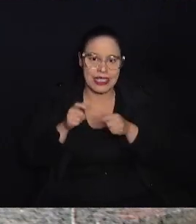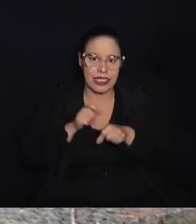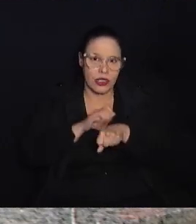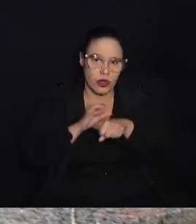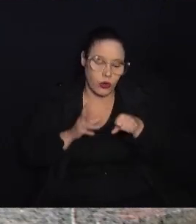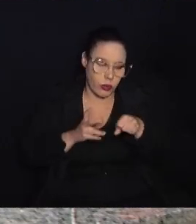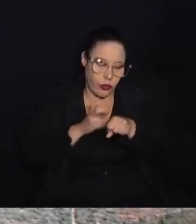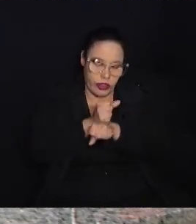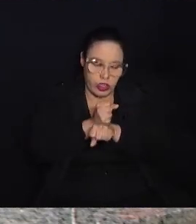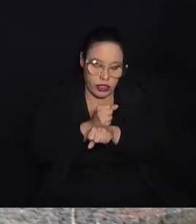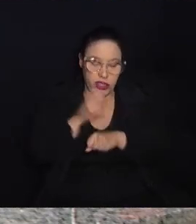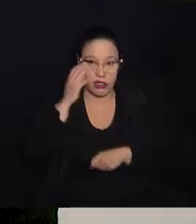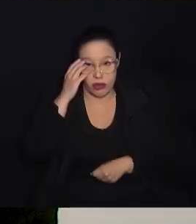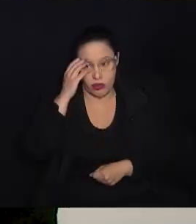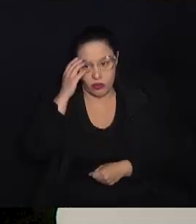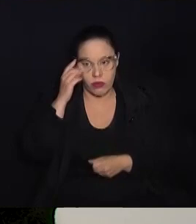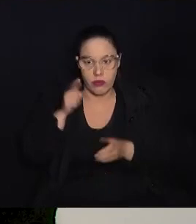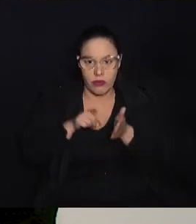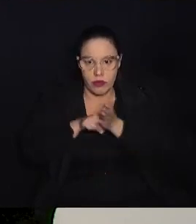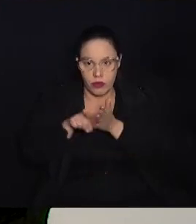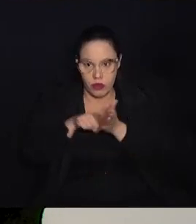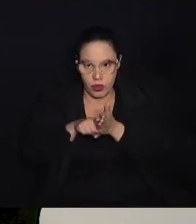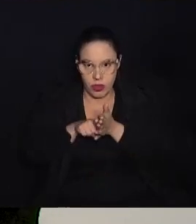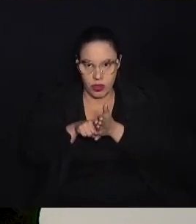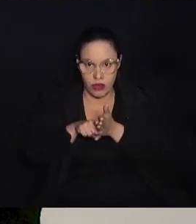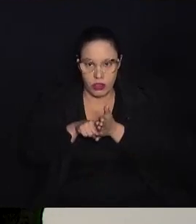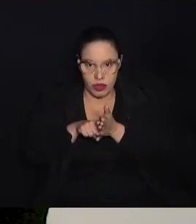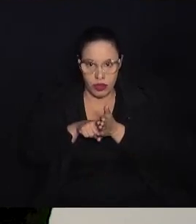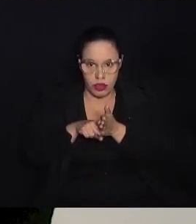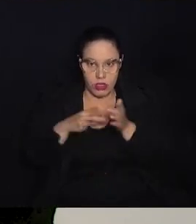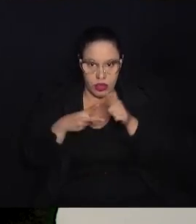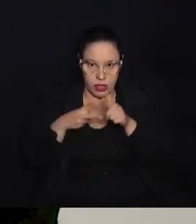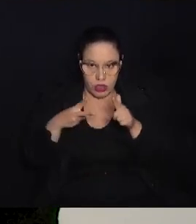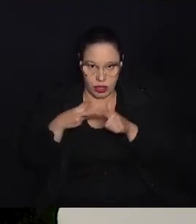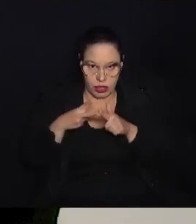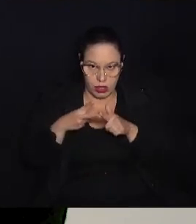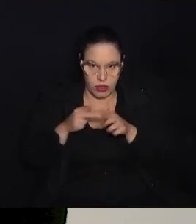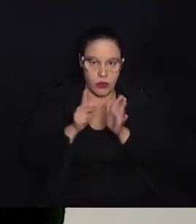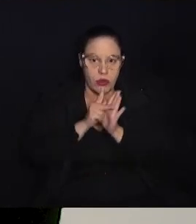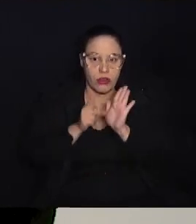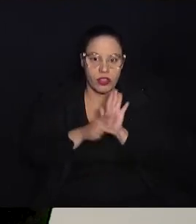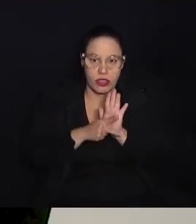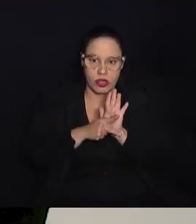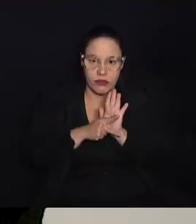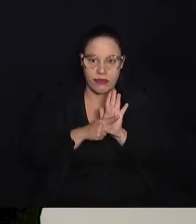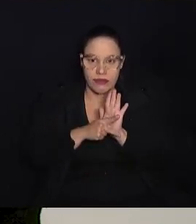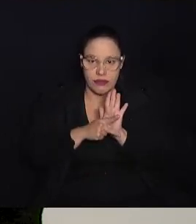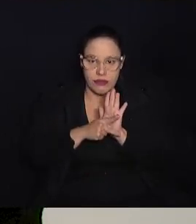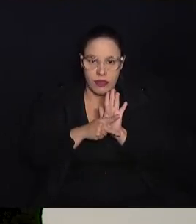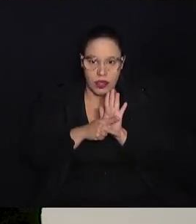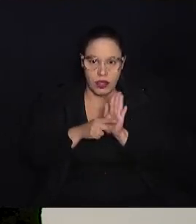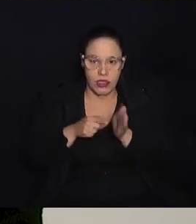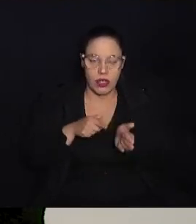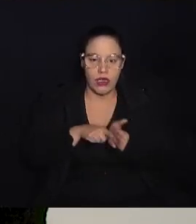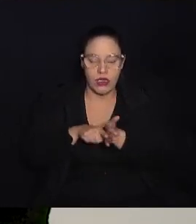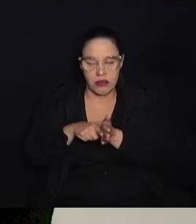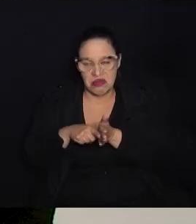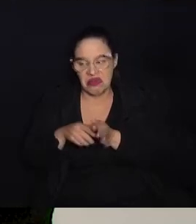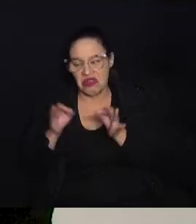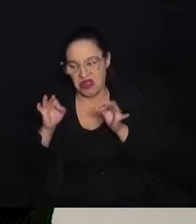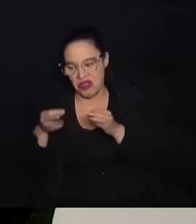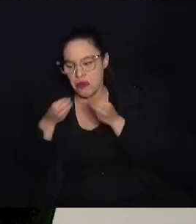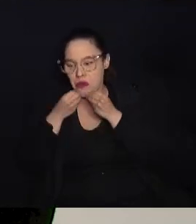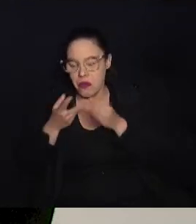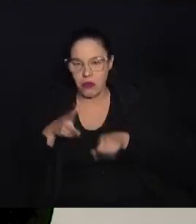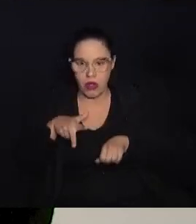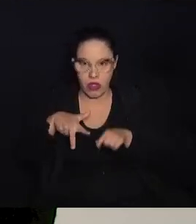e problemas de cicatrização essa foi uma sugestão da banca eh seria a segunda etapa do projeto que seria a verificar a